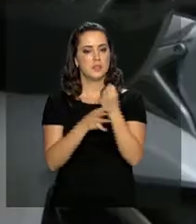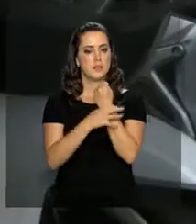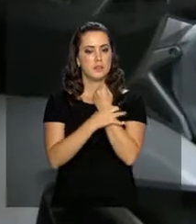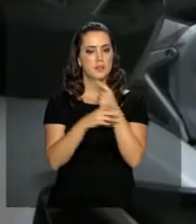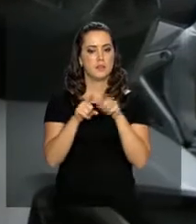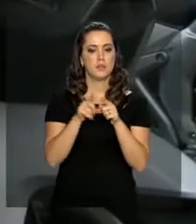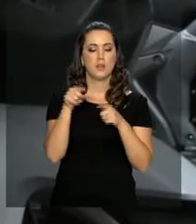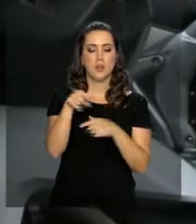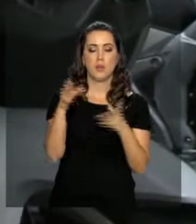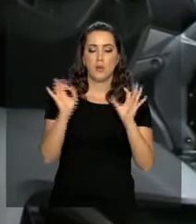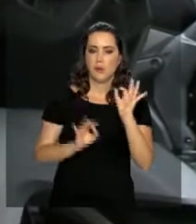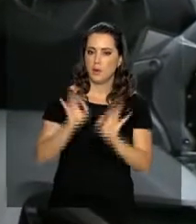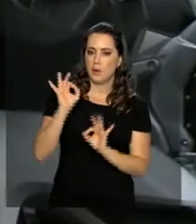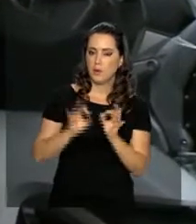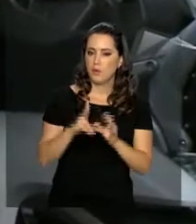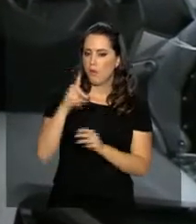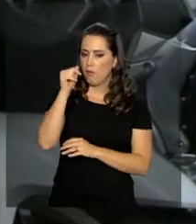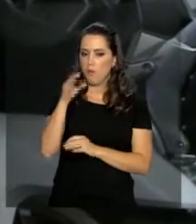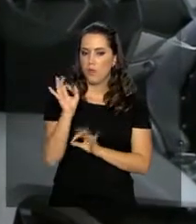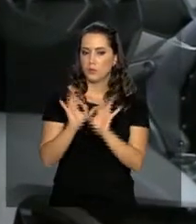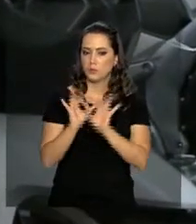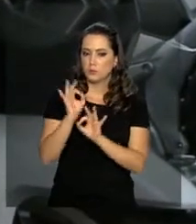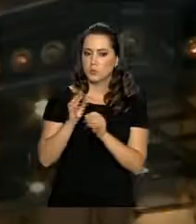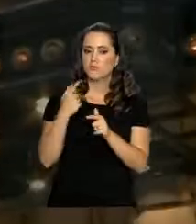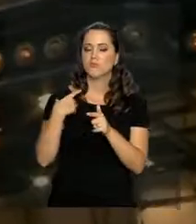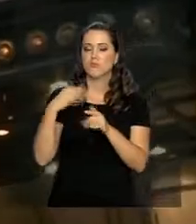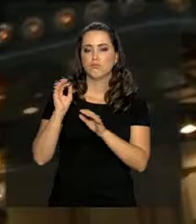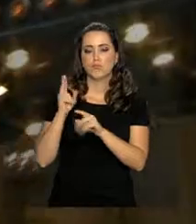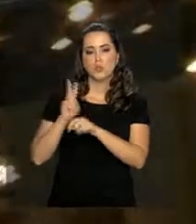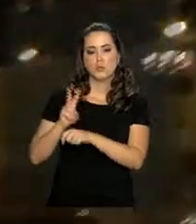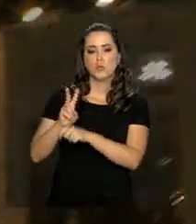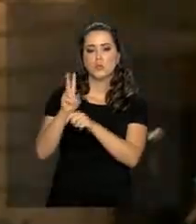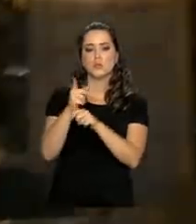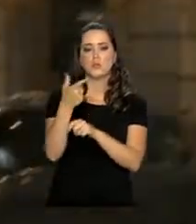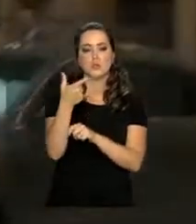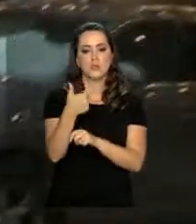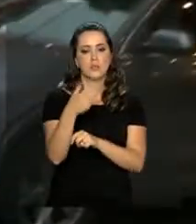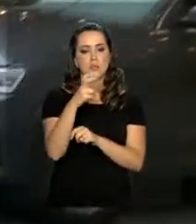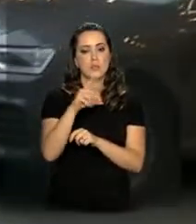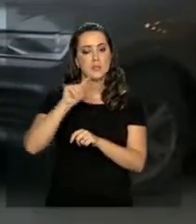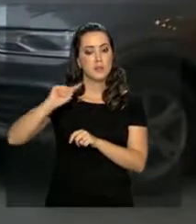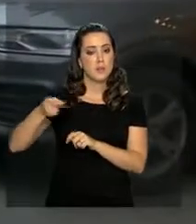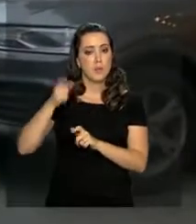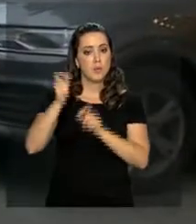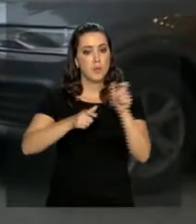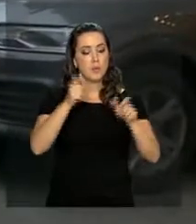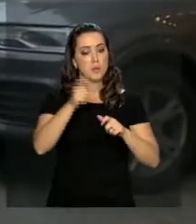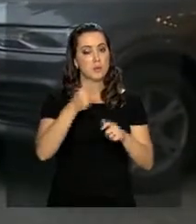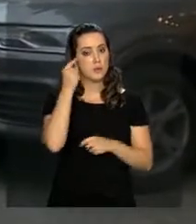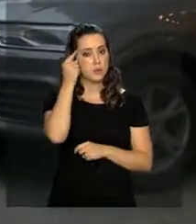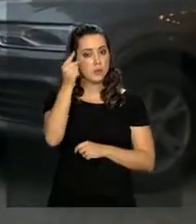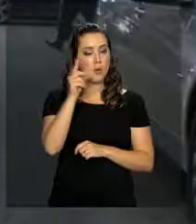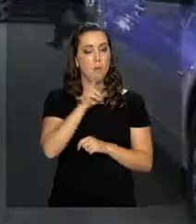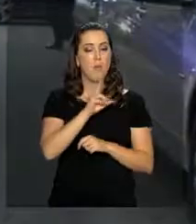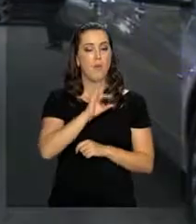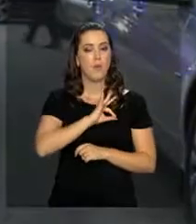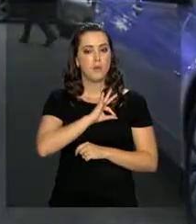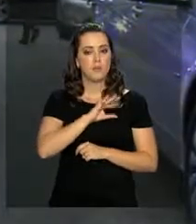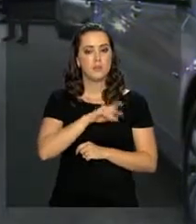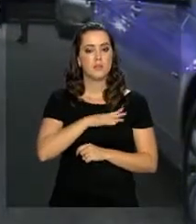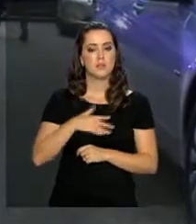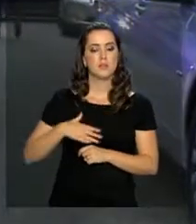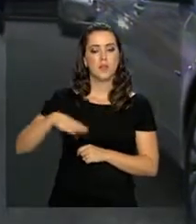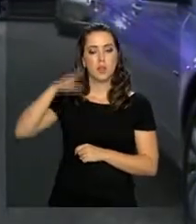a segurança a argentina prepara um forte esquema de proteção cerca de 25 mil agentes de inteligência policiais e